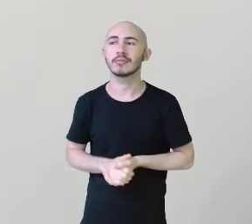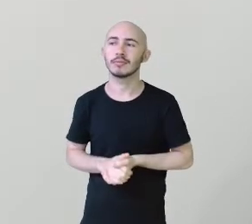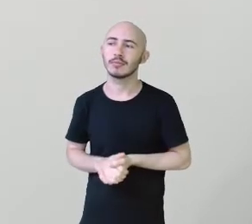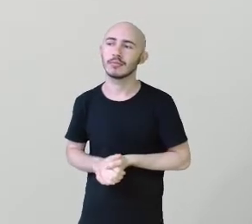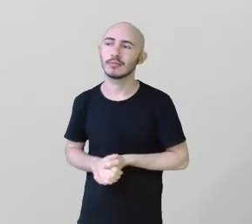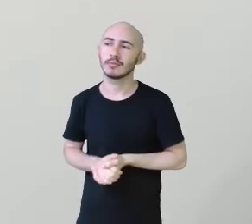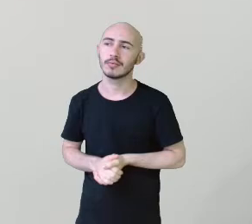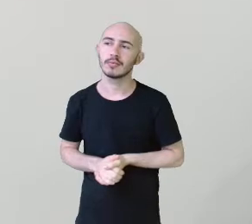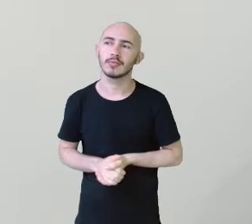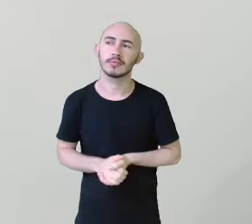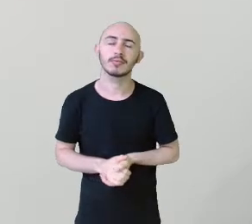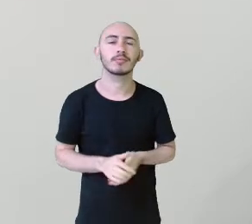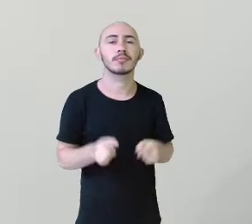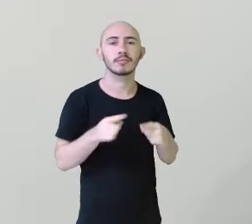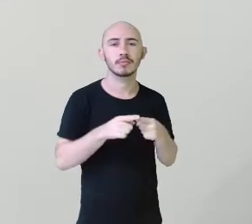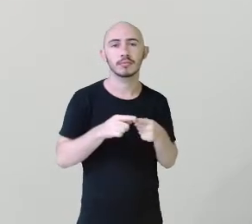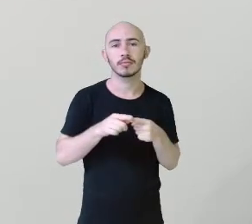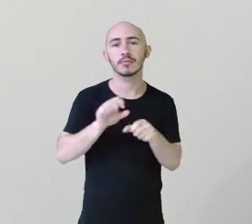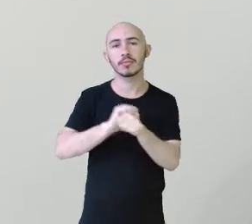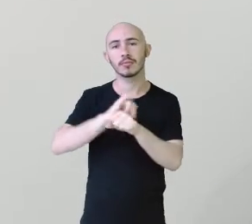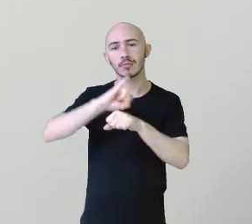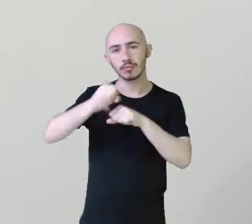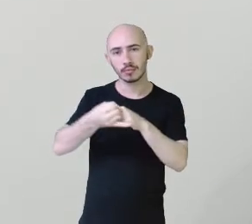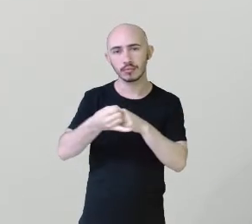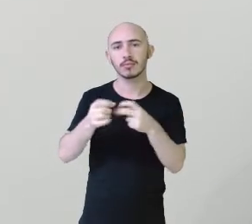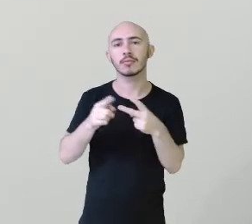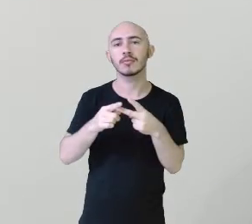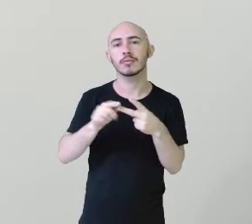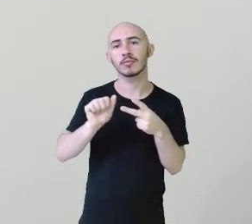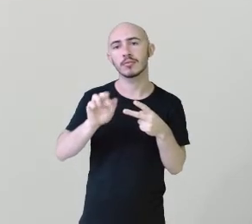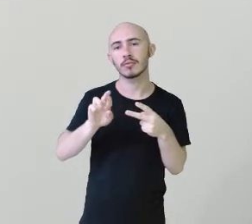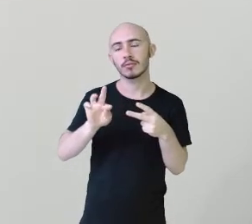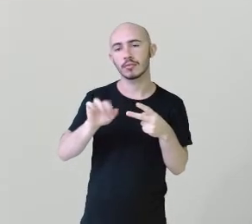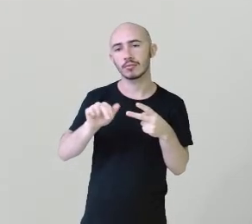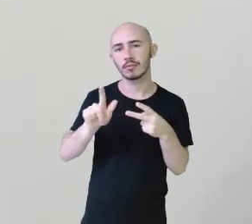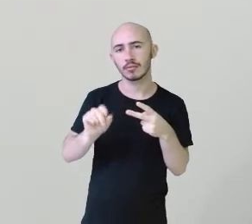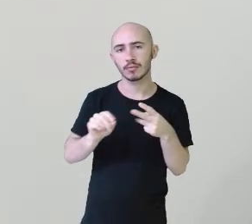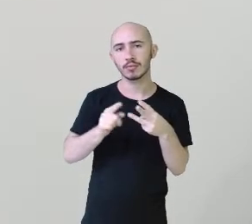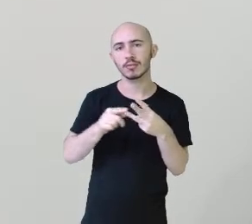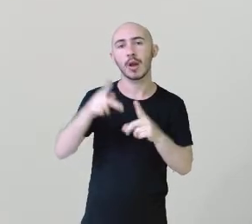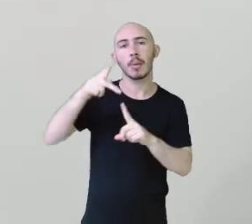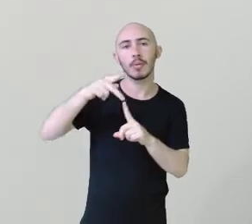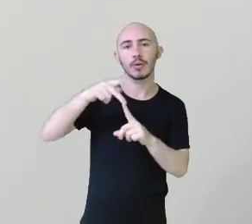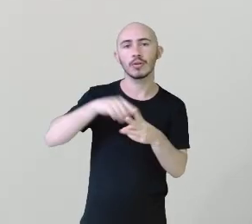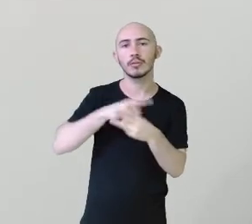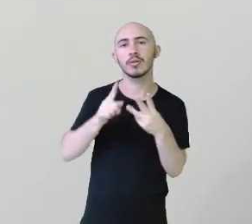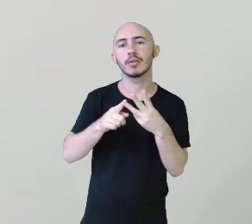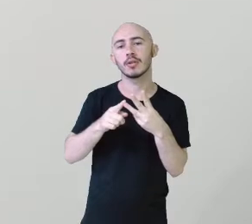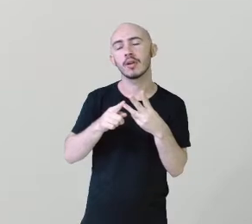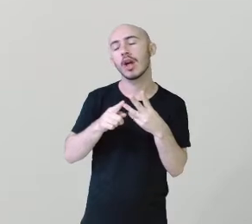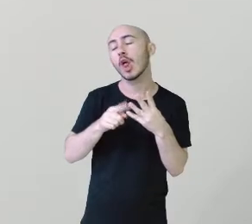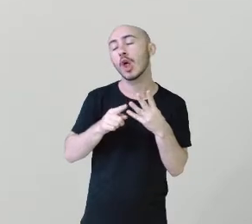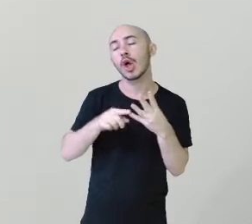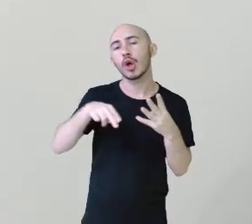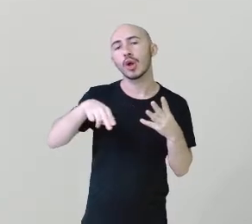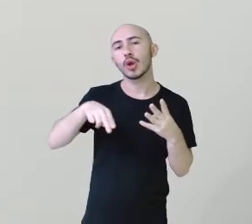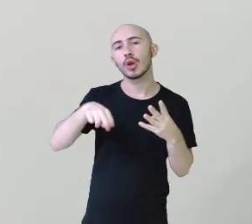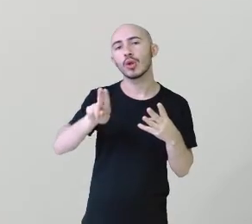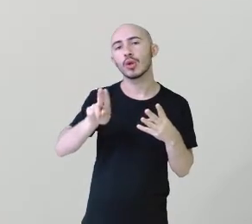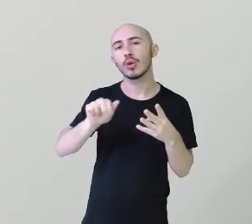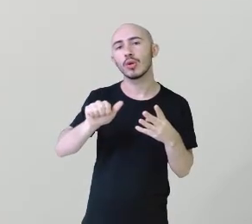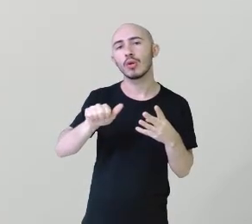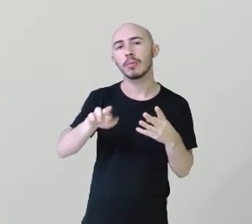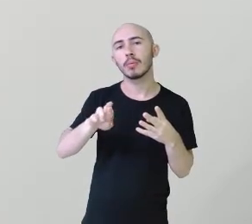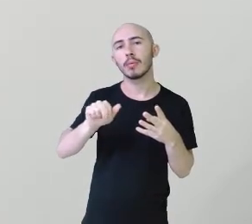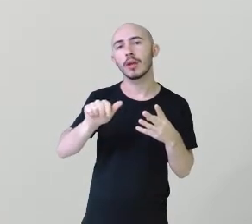gramaticais. Adjetivos, artigos, pronomes e numerais. Ok? Compreenderam direitinho? Vamos